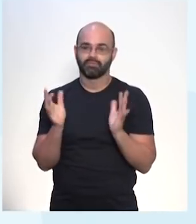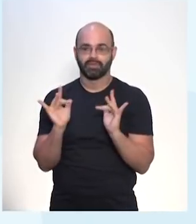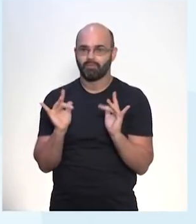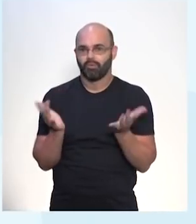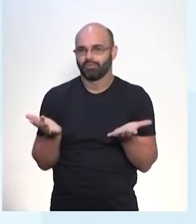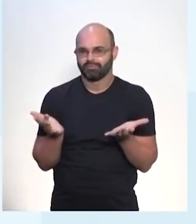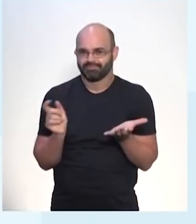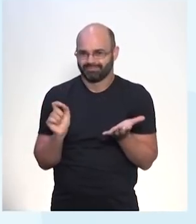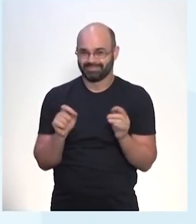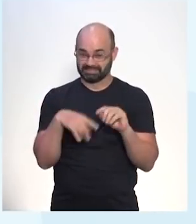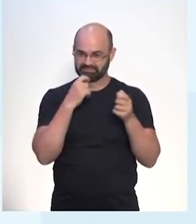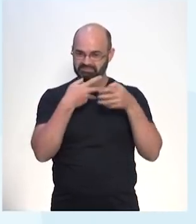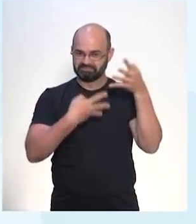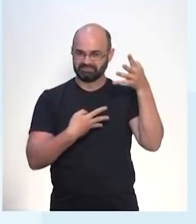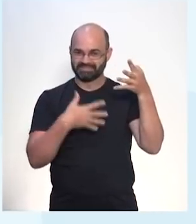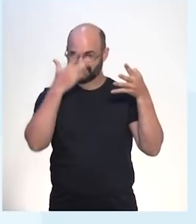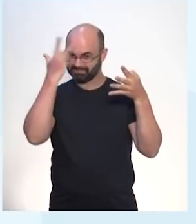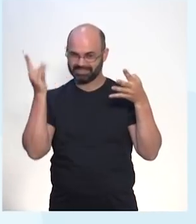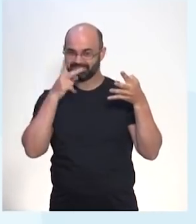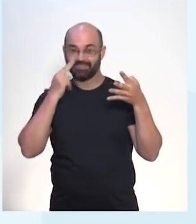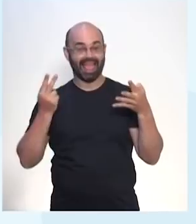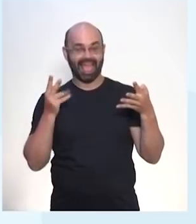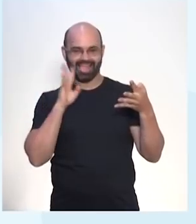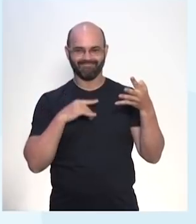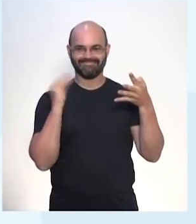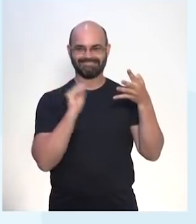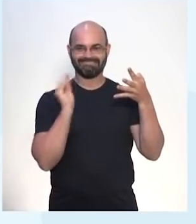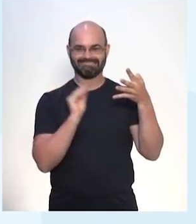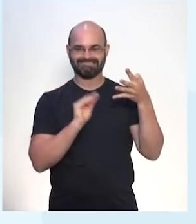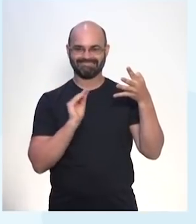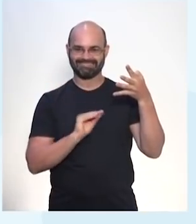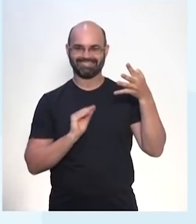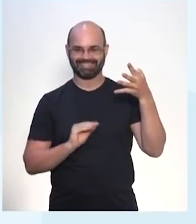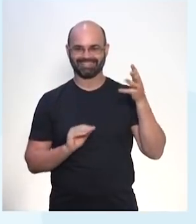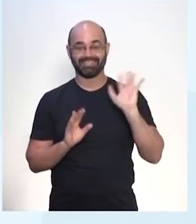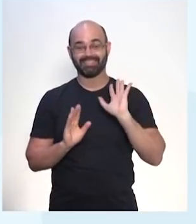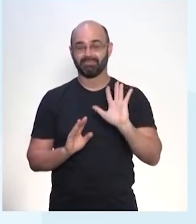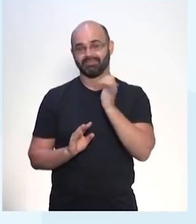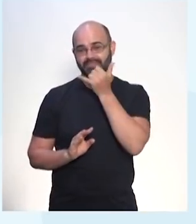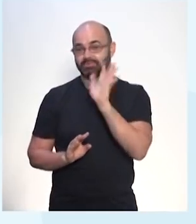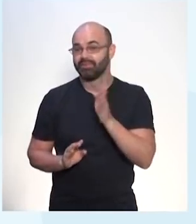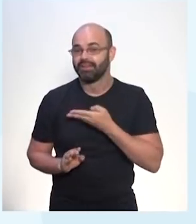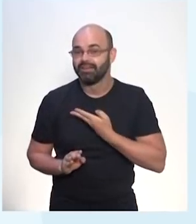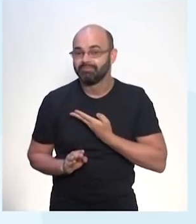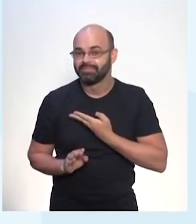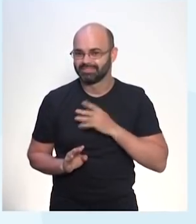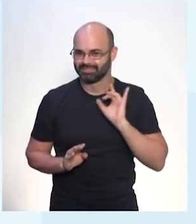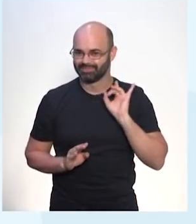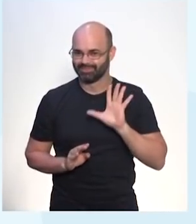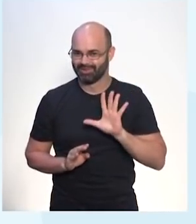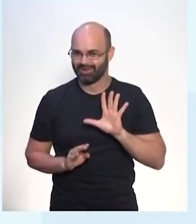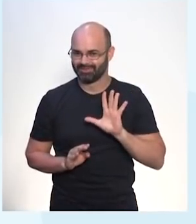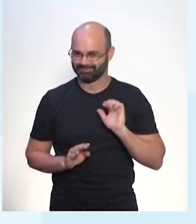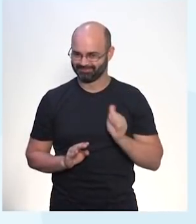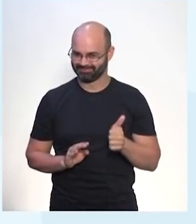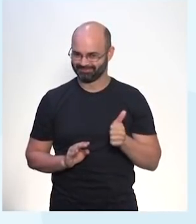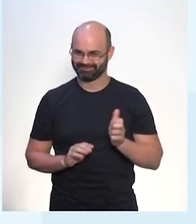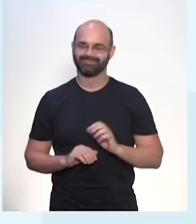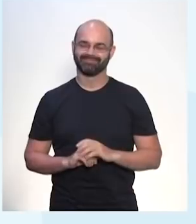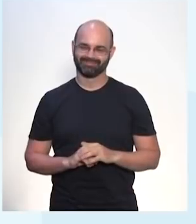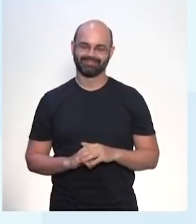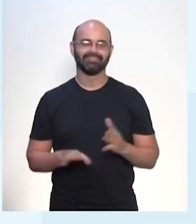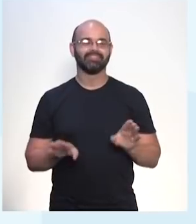que o Exato. chat está aberto para os alunos, aí está uma festa, né? Tá bacana. Não, eu tô Então, conversando sobre mas a é aula, só tá bem legal. amizade, por enquanto, né? Então, vamos lá. Beleza.